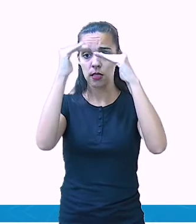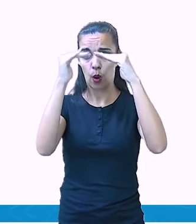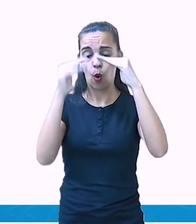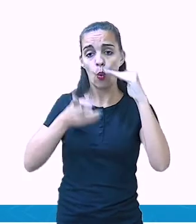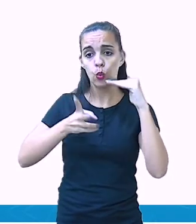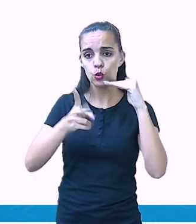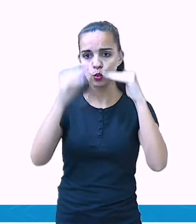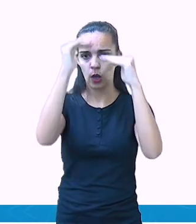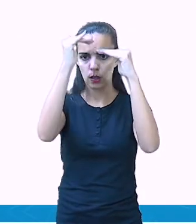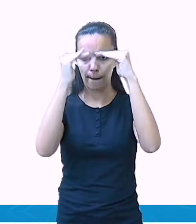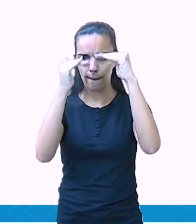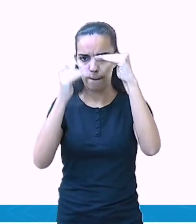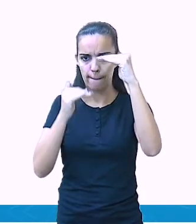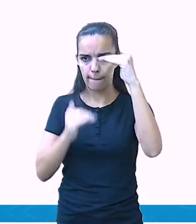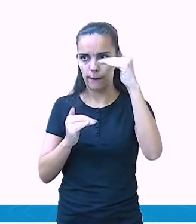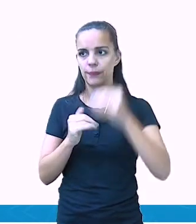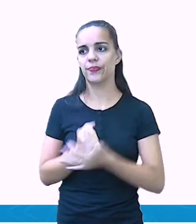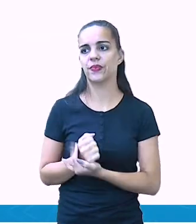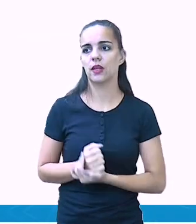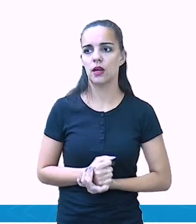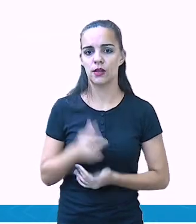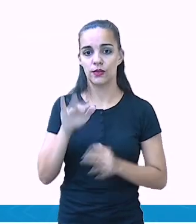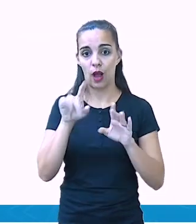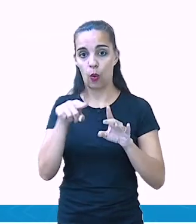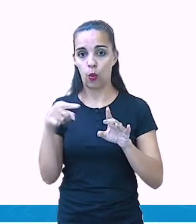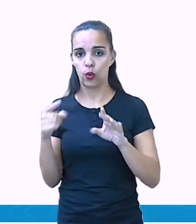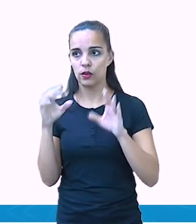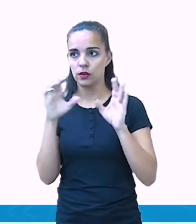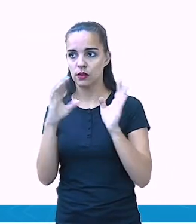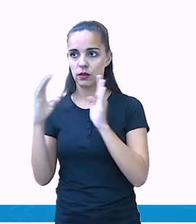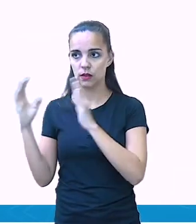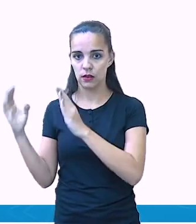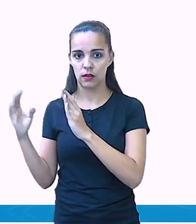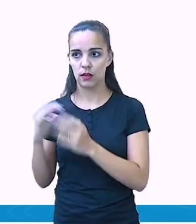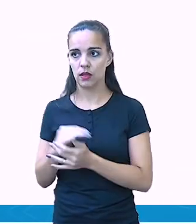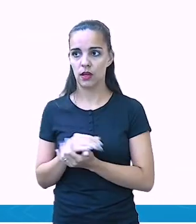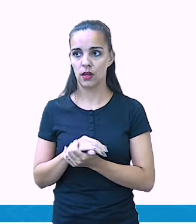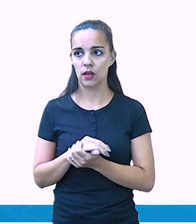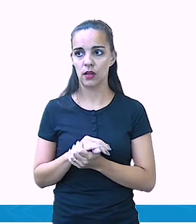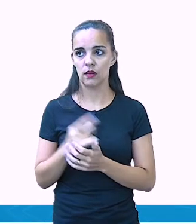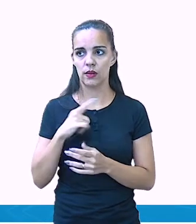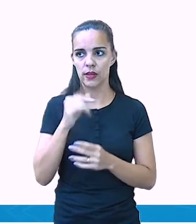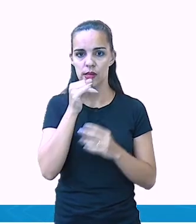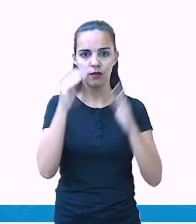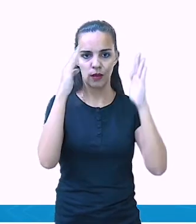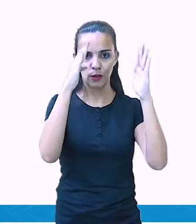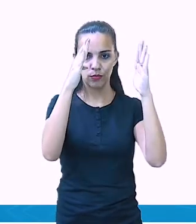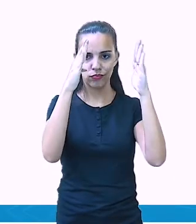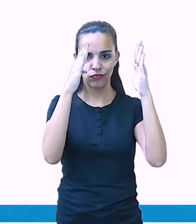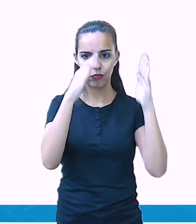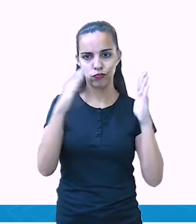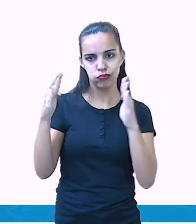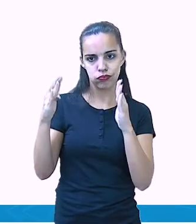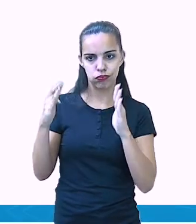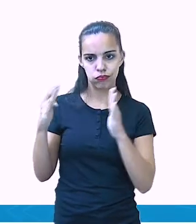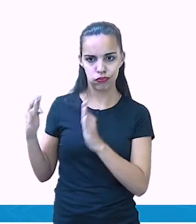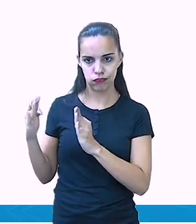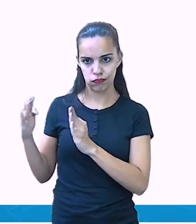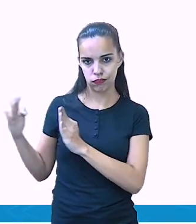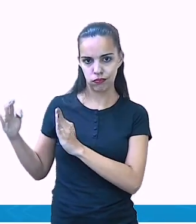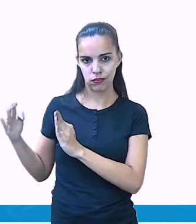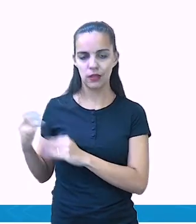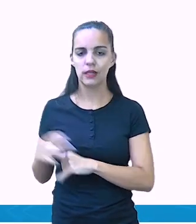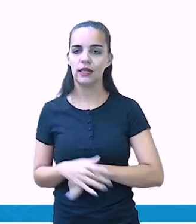a história. Já a outra imagem, ela está na horizontal, olha só,